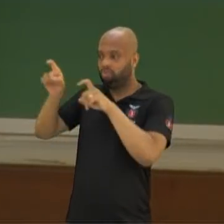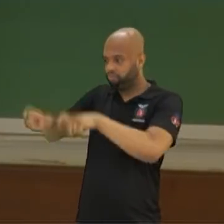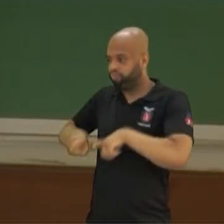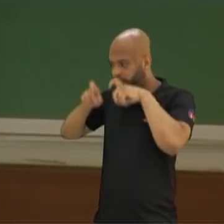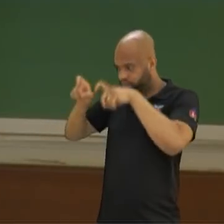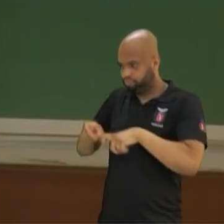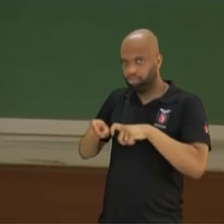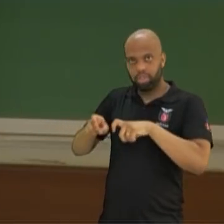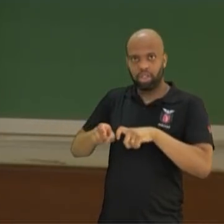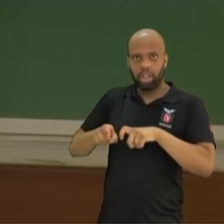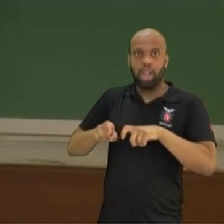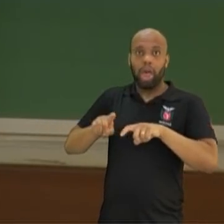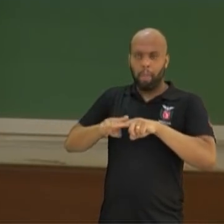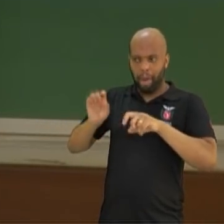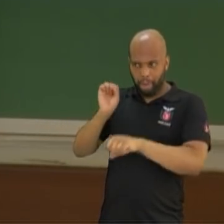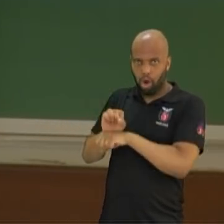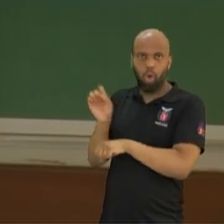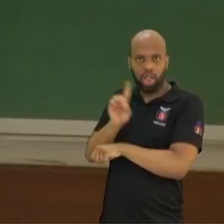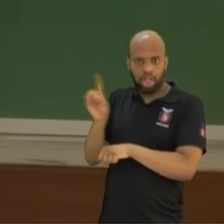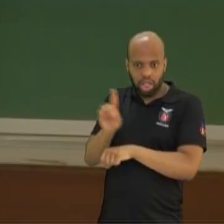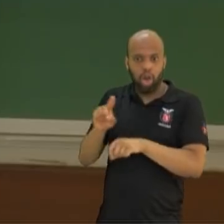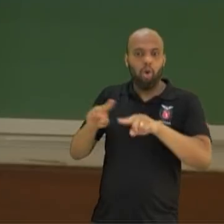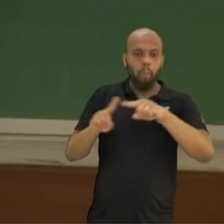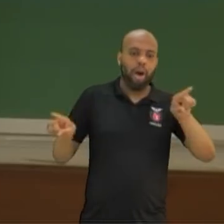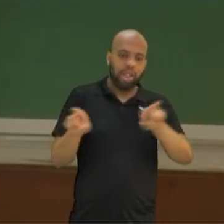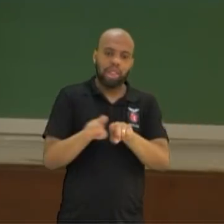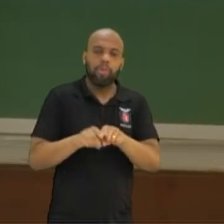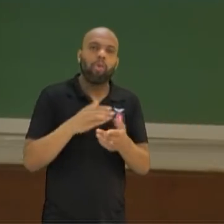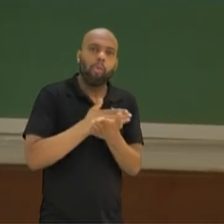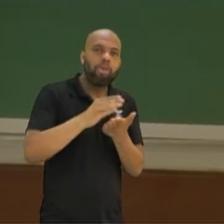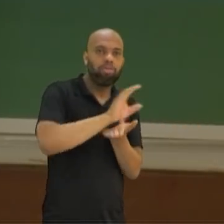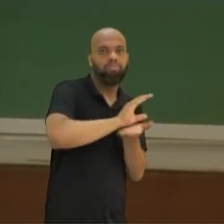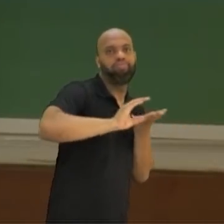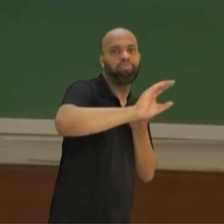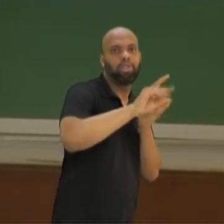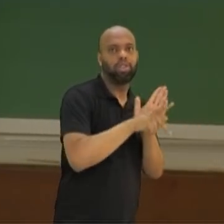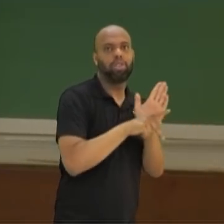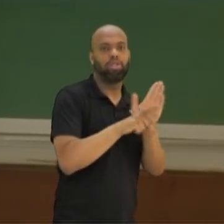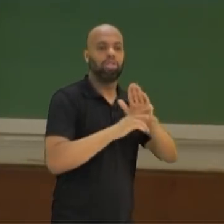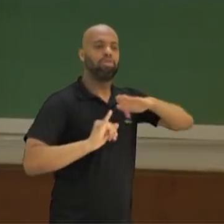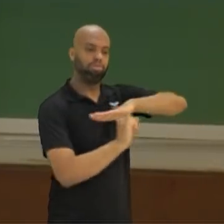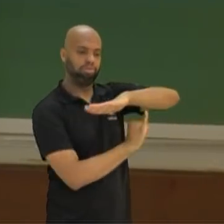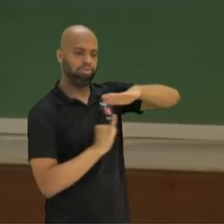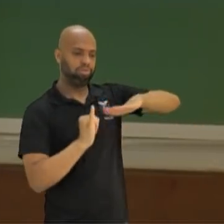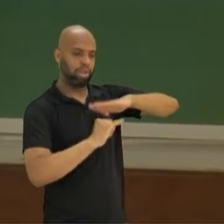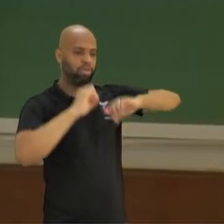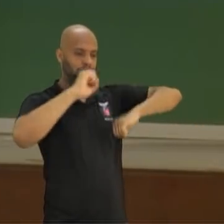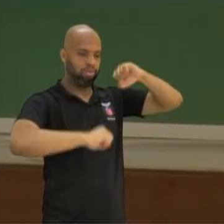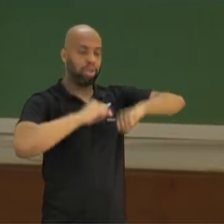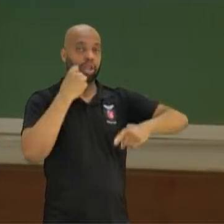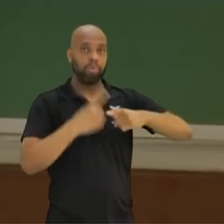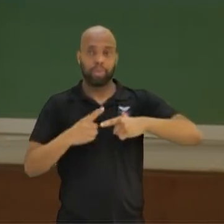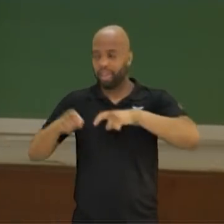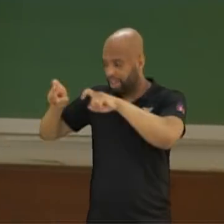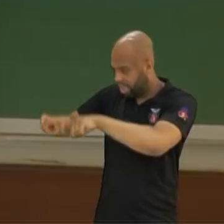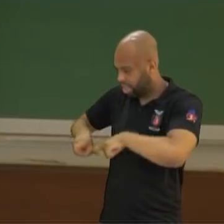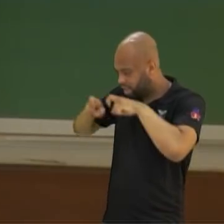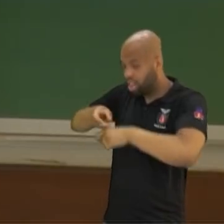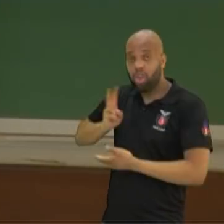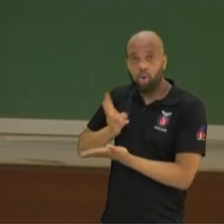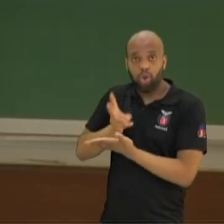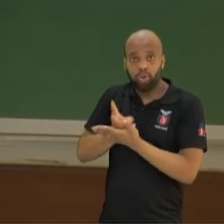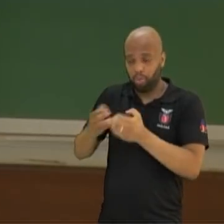que não foi deixado de lado. Isso é interessante a gente destacar. A questão agrícola continuou sendo a base, tanto que quando